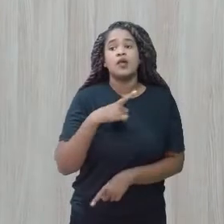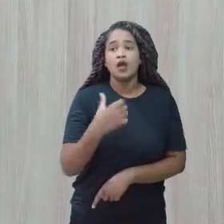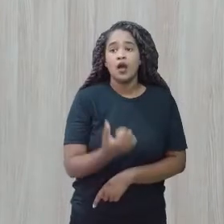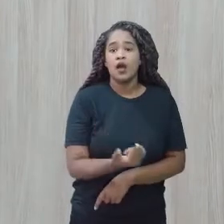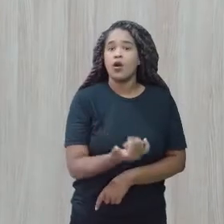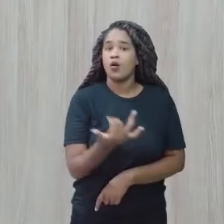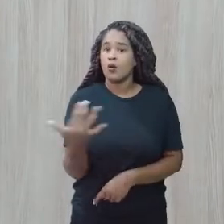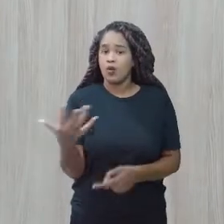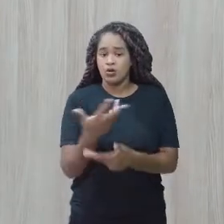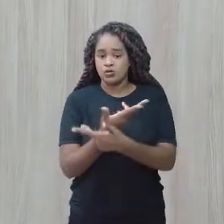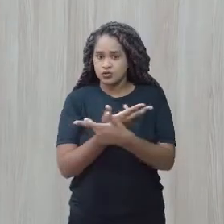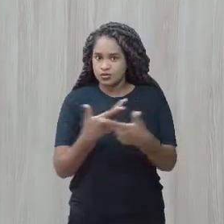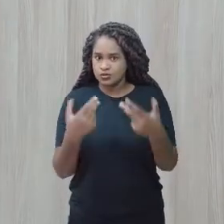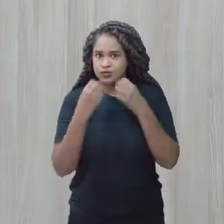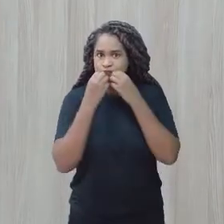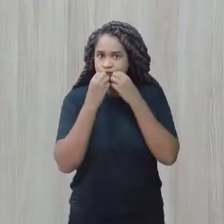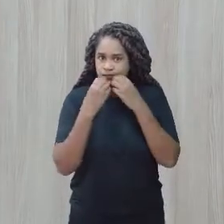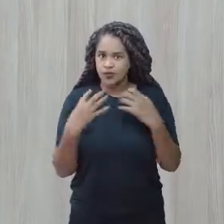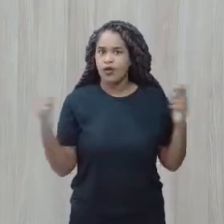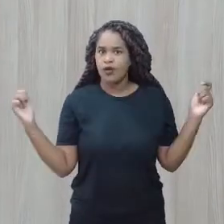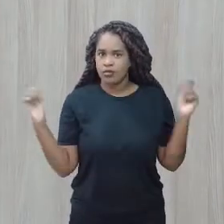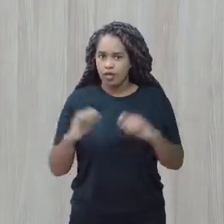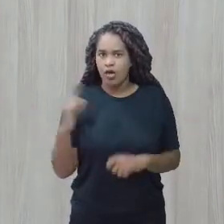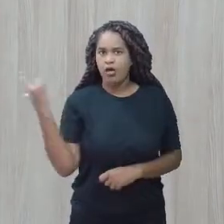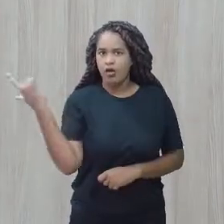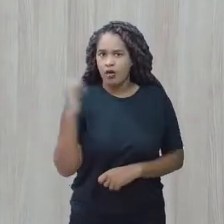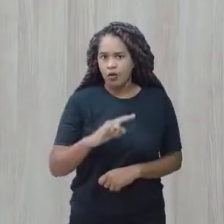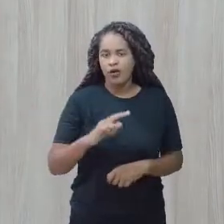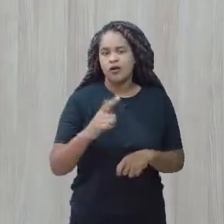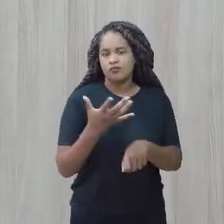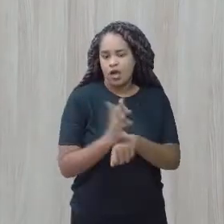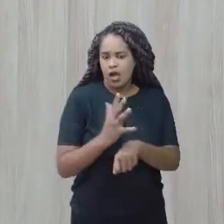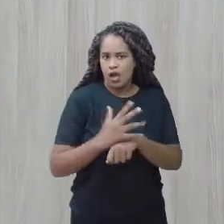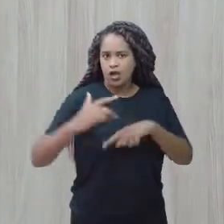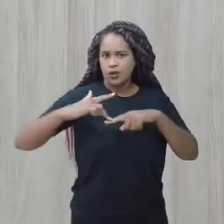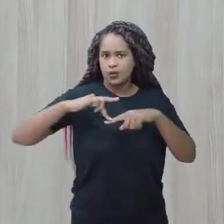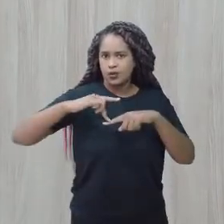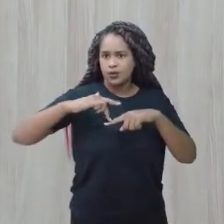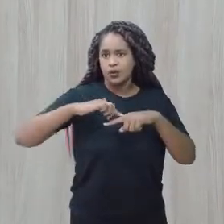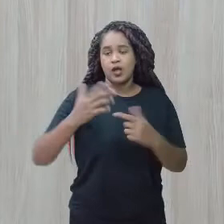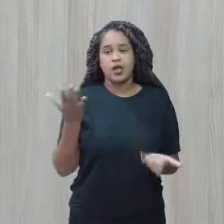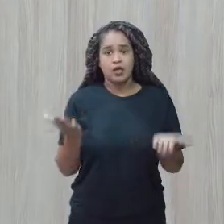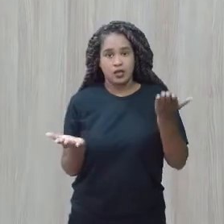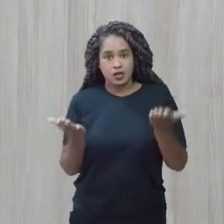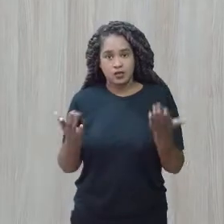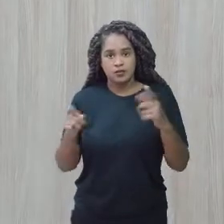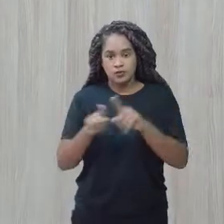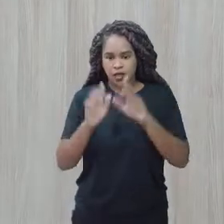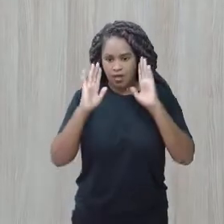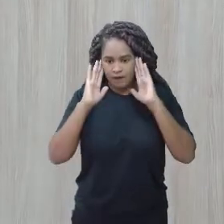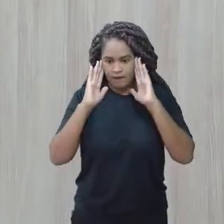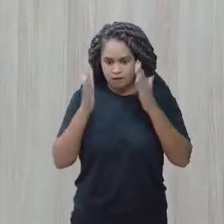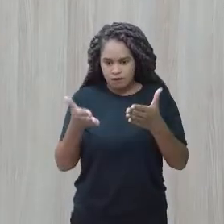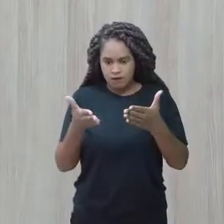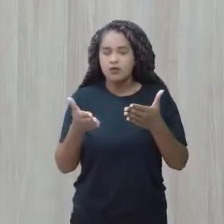benefícios que vocês podem ter através dessa prática, né? O equilíbrio, a concentração,